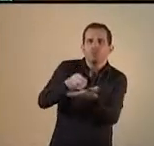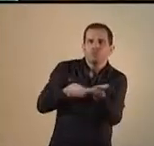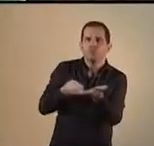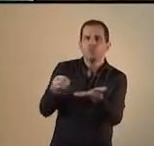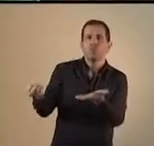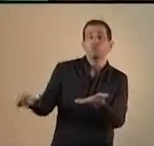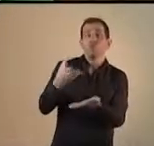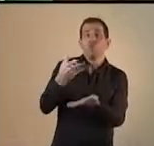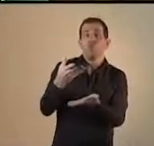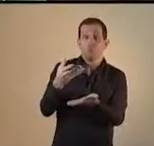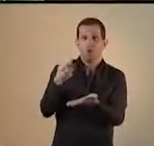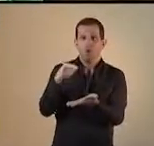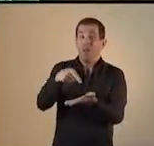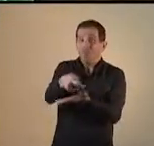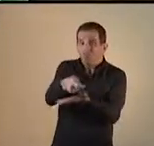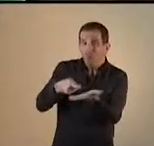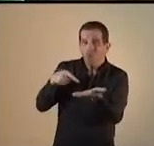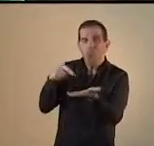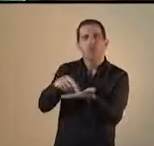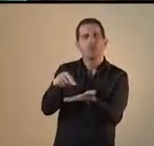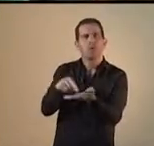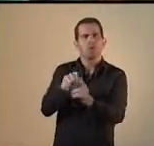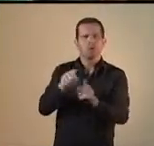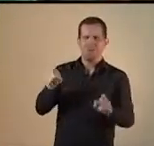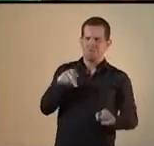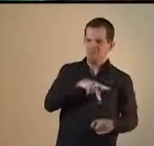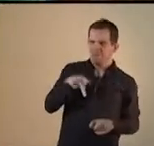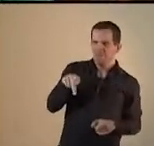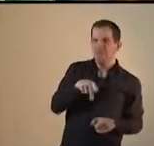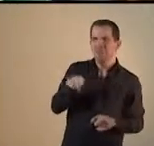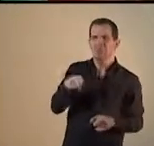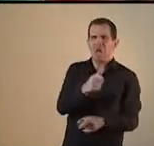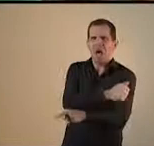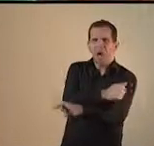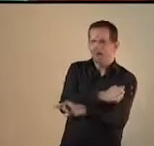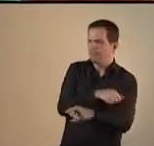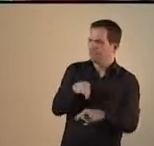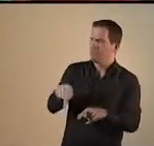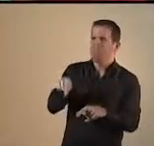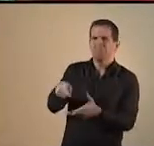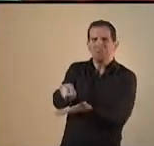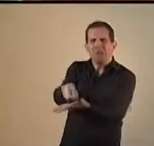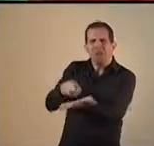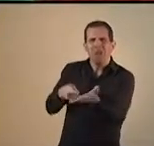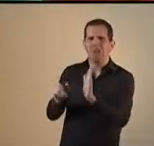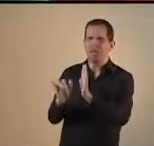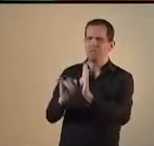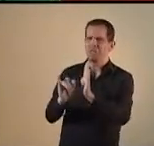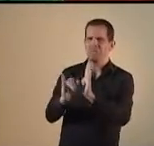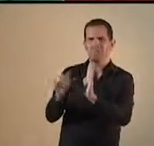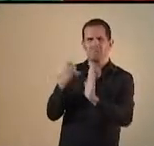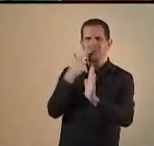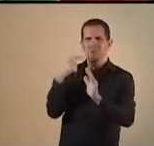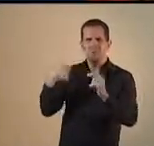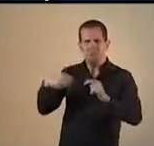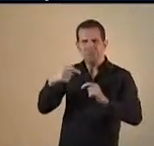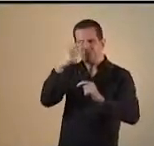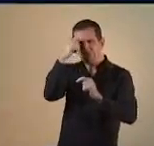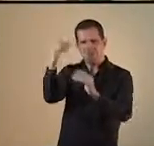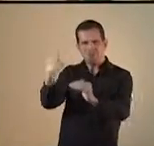profissionais. Há um concurso público em andamento, mas professores e alunos questionam o edital que não exige nível